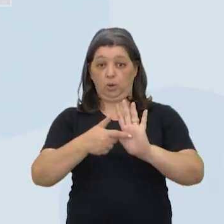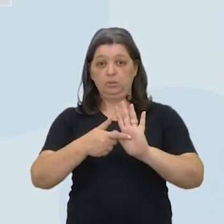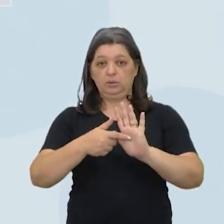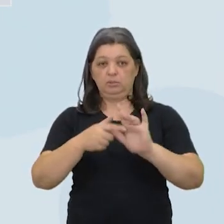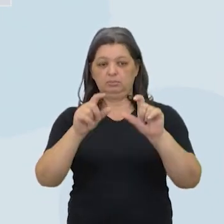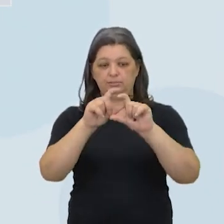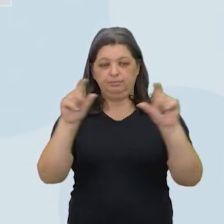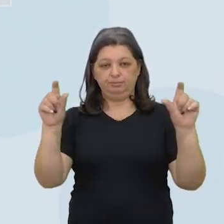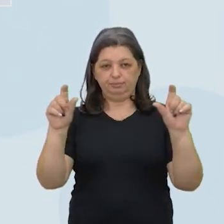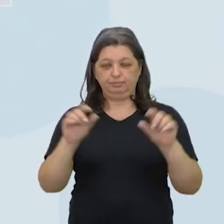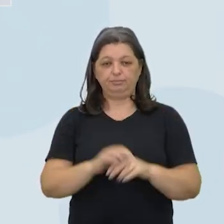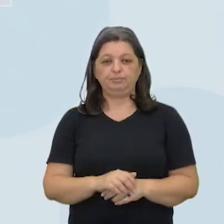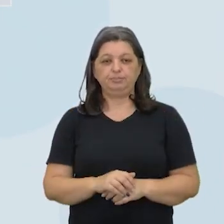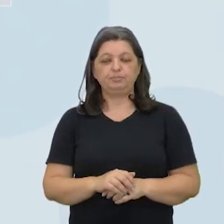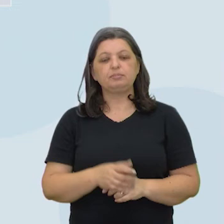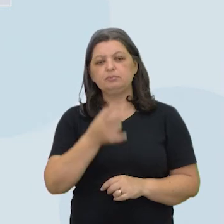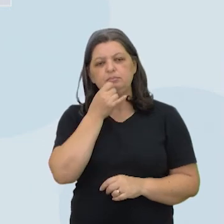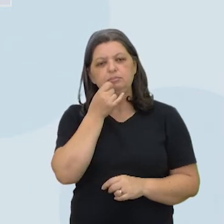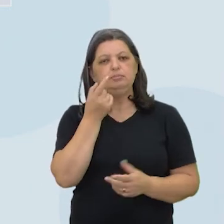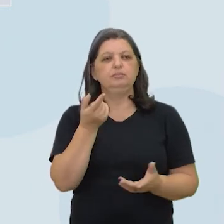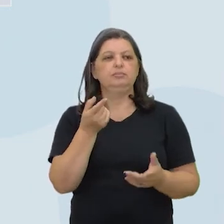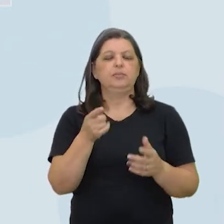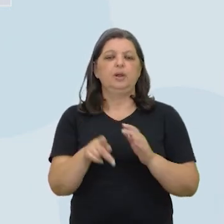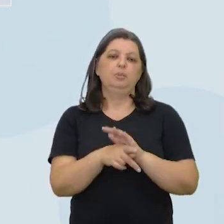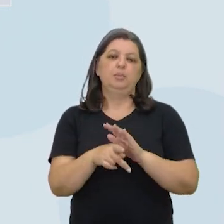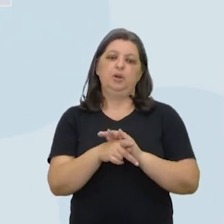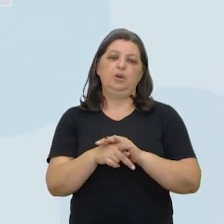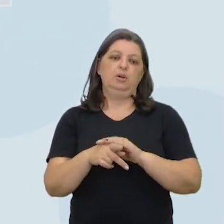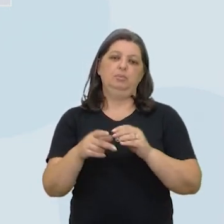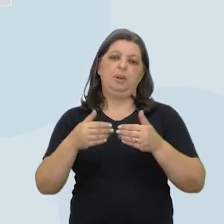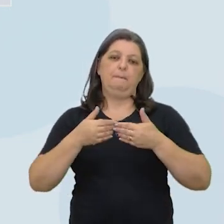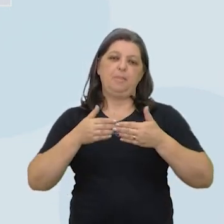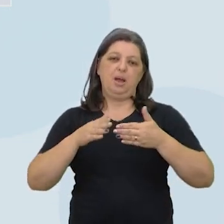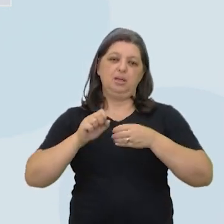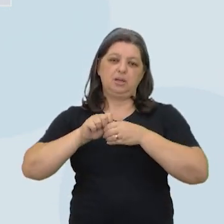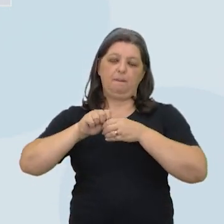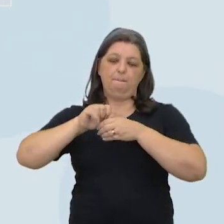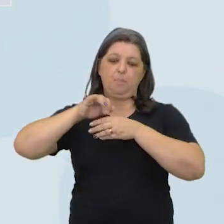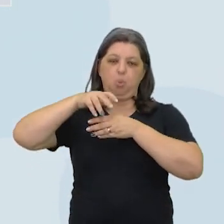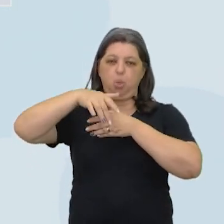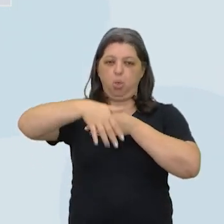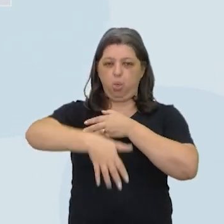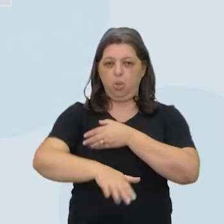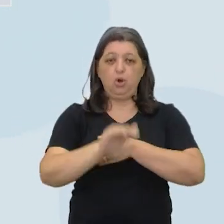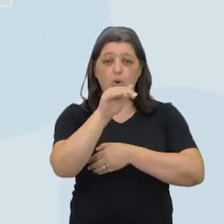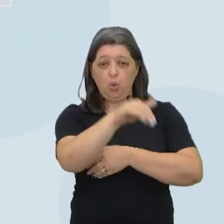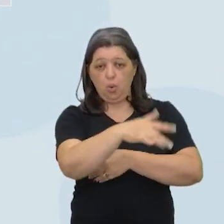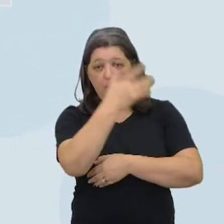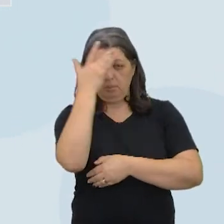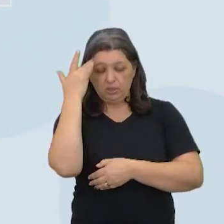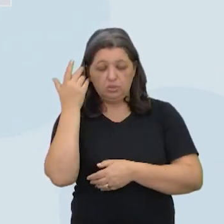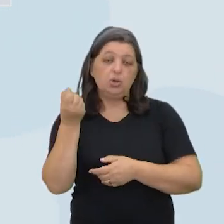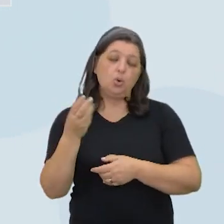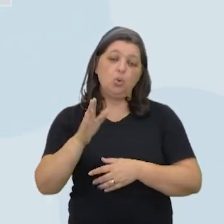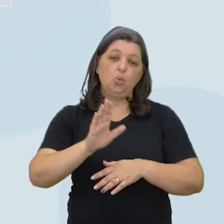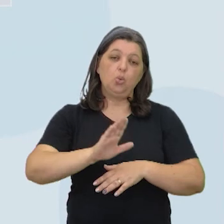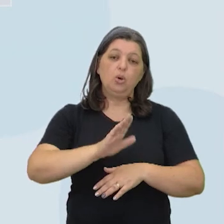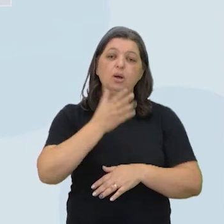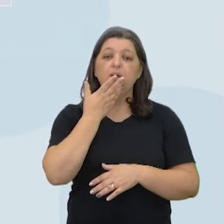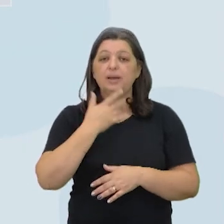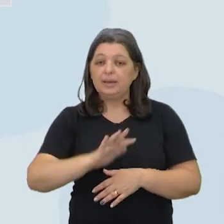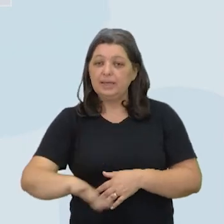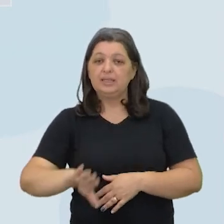reportagem é o título. Por exemplo, rompimento de barragem em Brumadinho é culpa tal pessoa. Criança morre